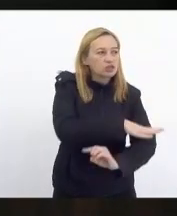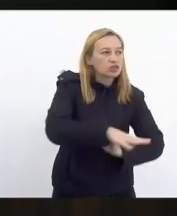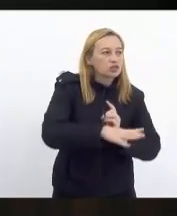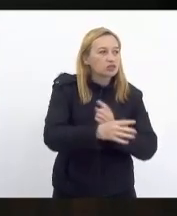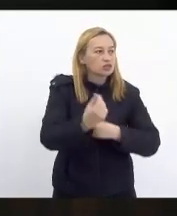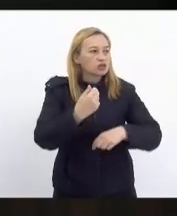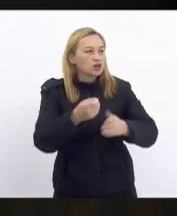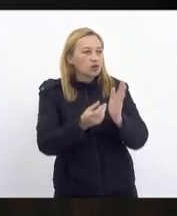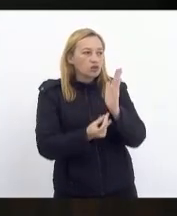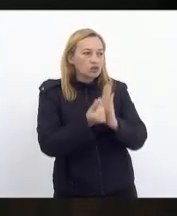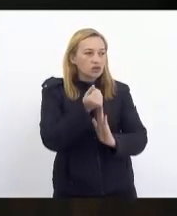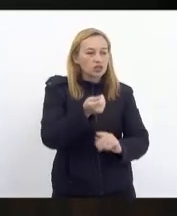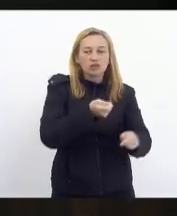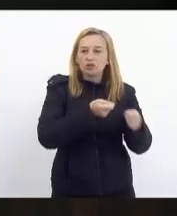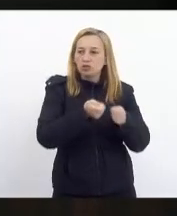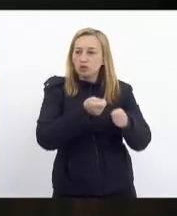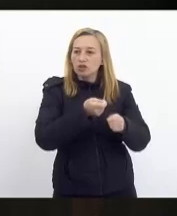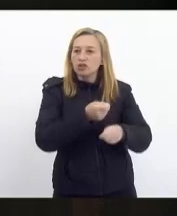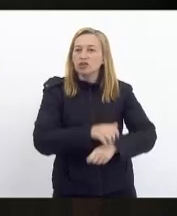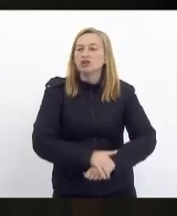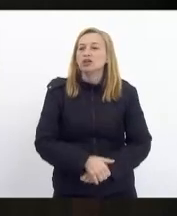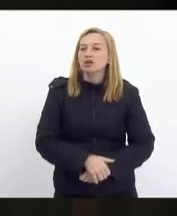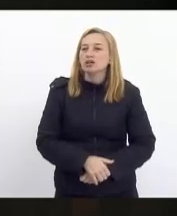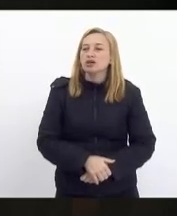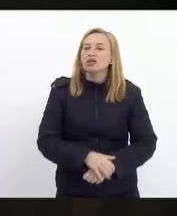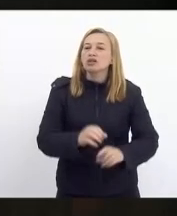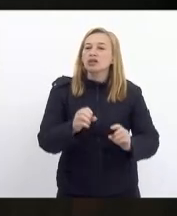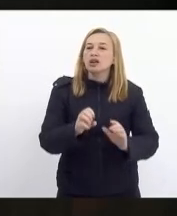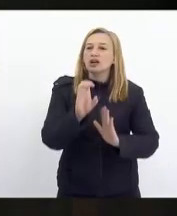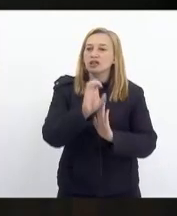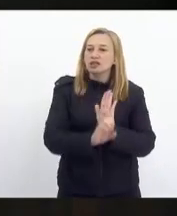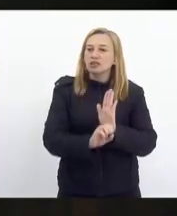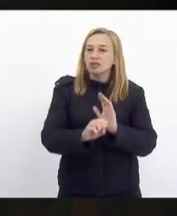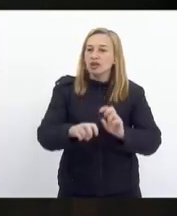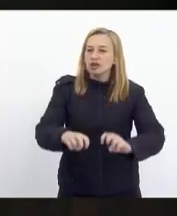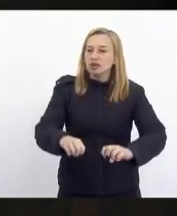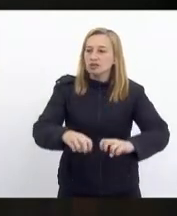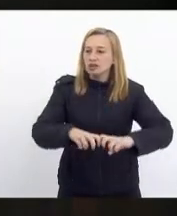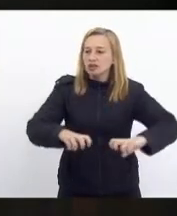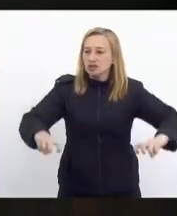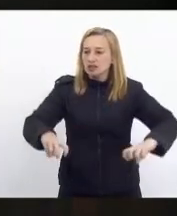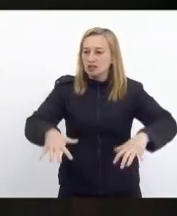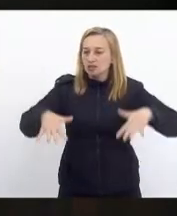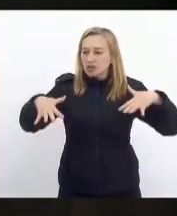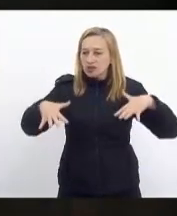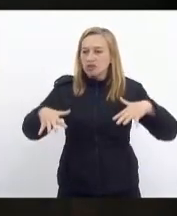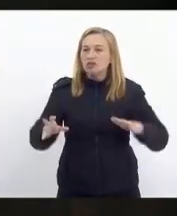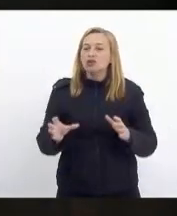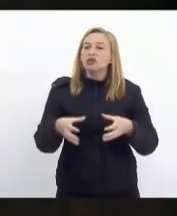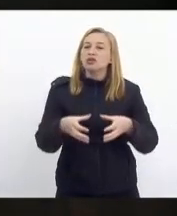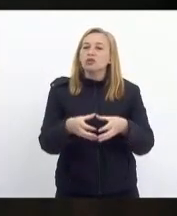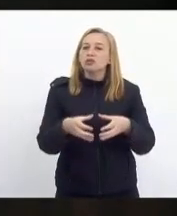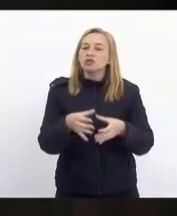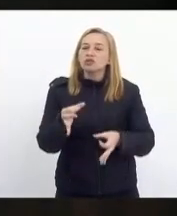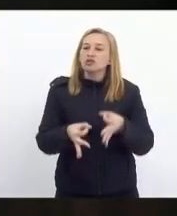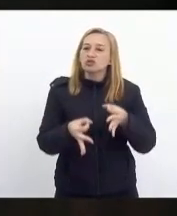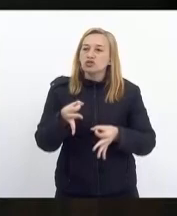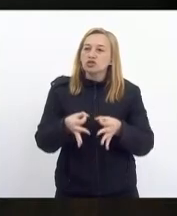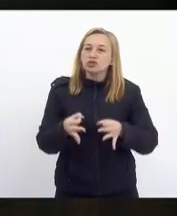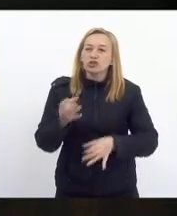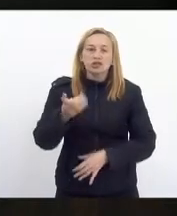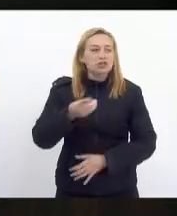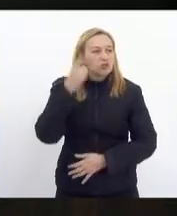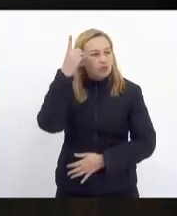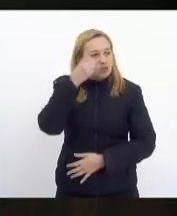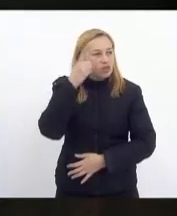finanças, fiscalização financeira e controle, as emendas de plenário para emitir parecer pela Constituição e Justiça,